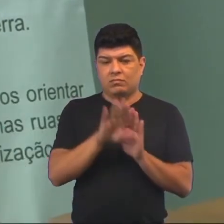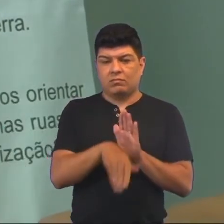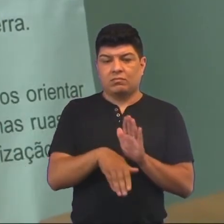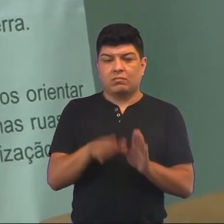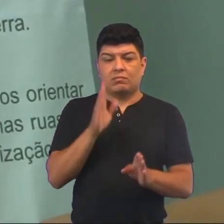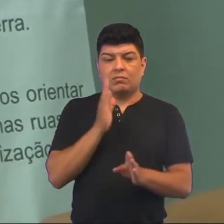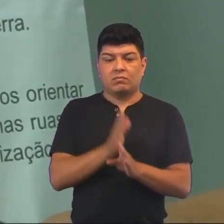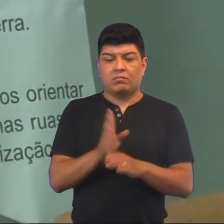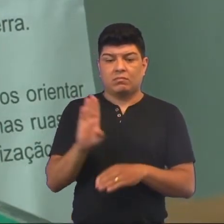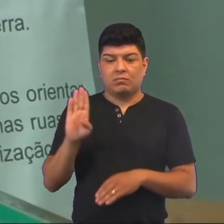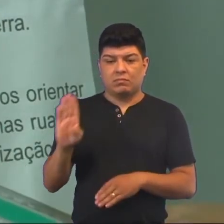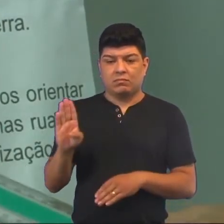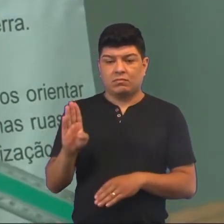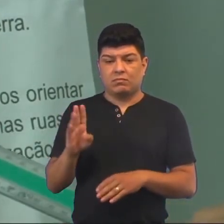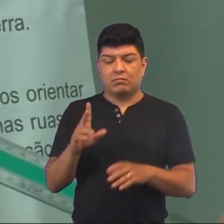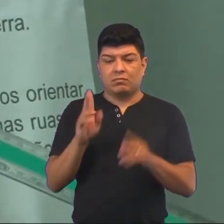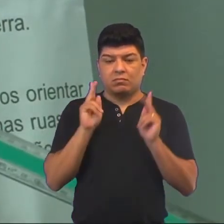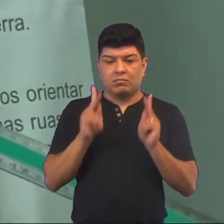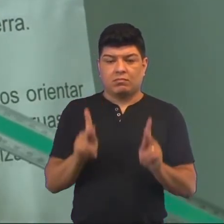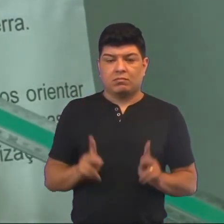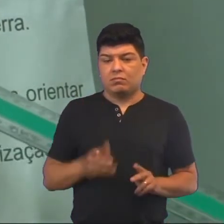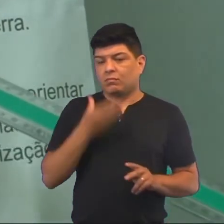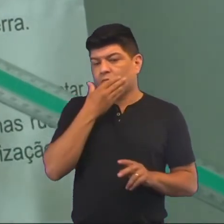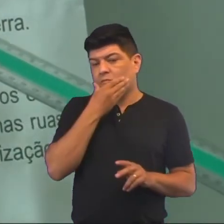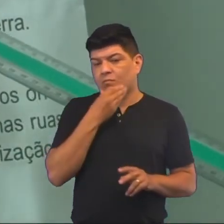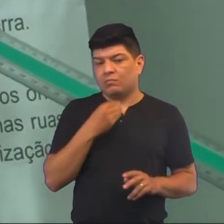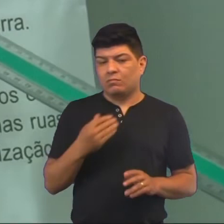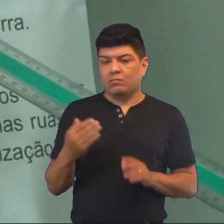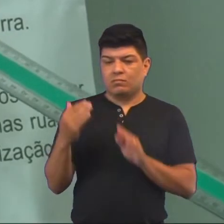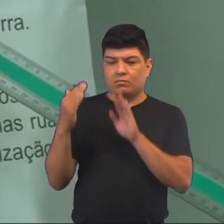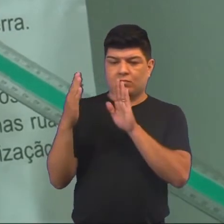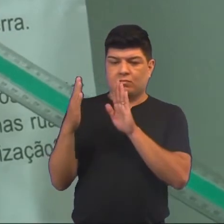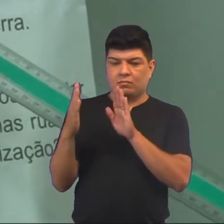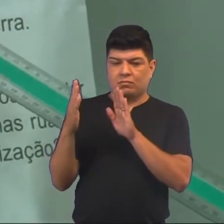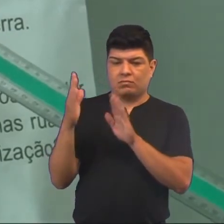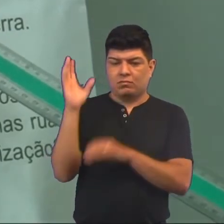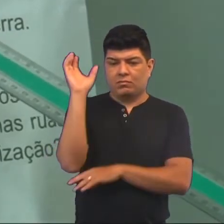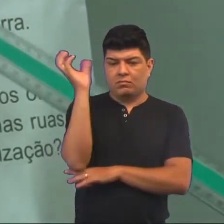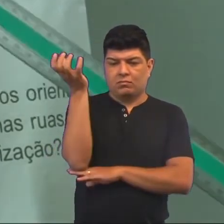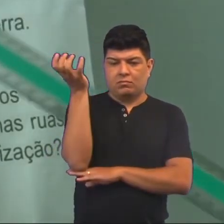Ou é pela B, ó, pela posição do menino em relação à árvore.